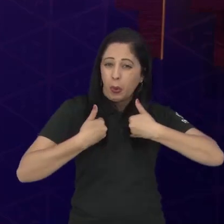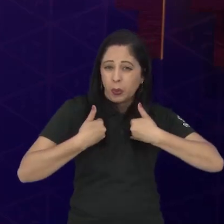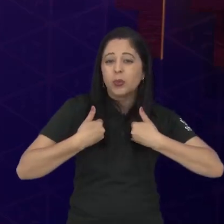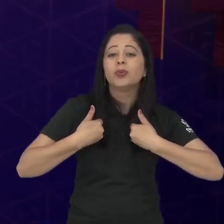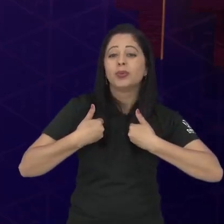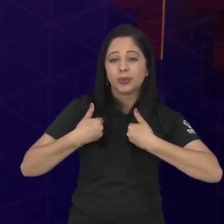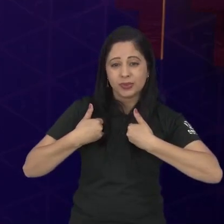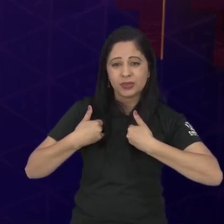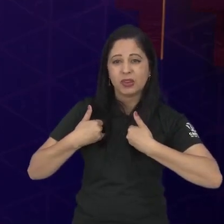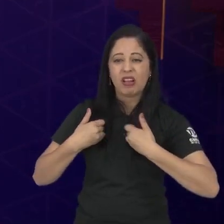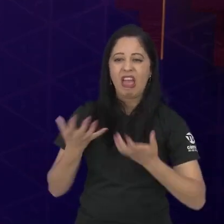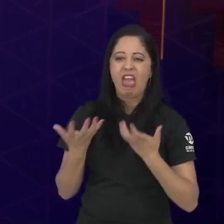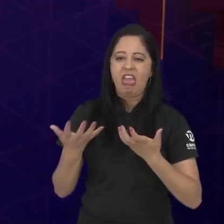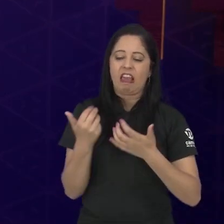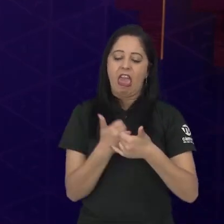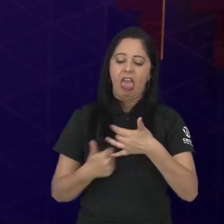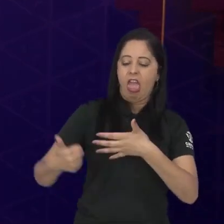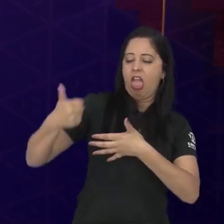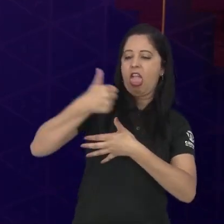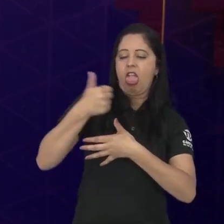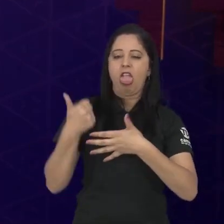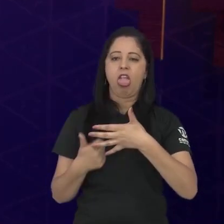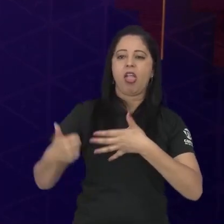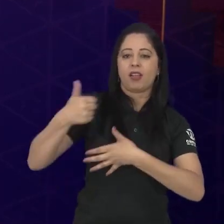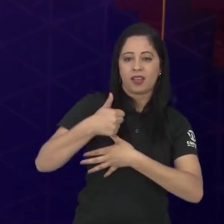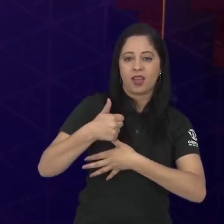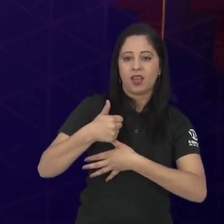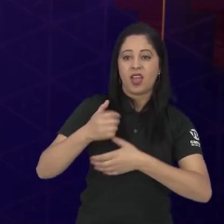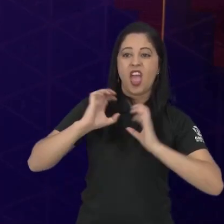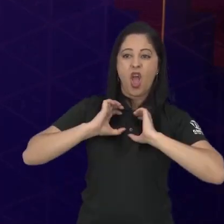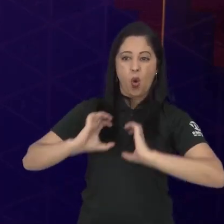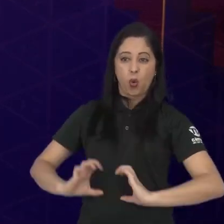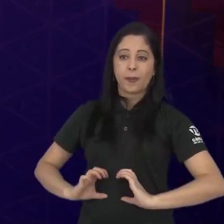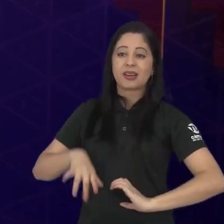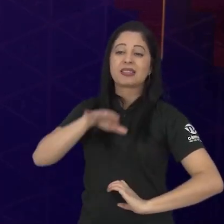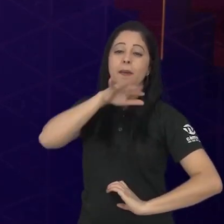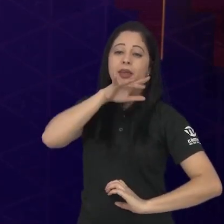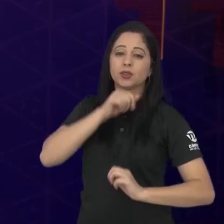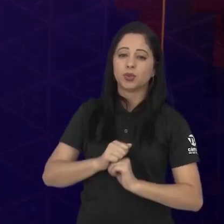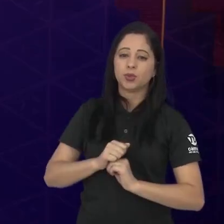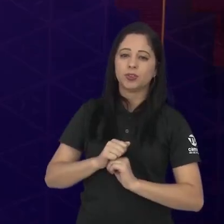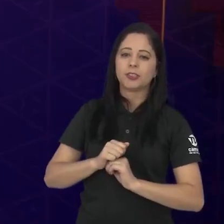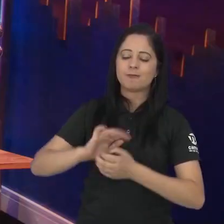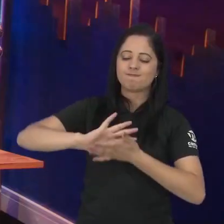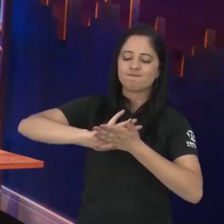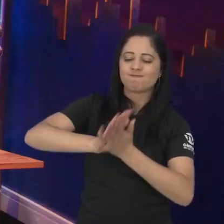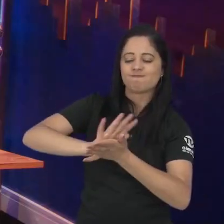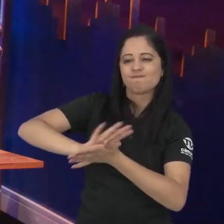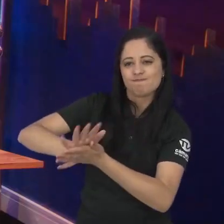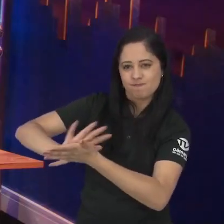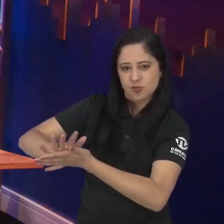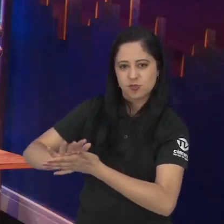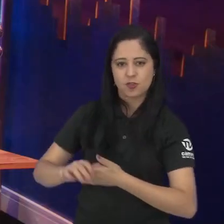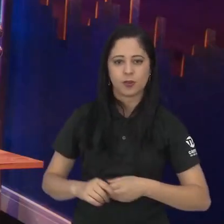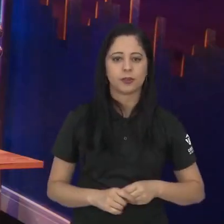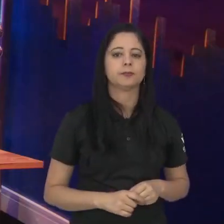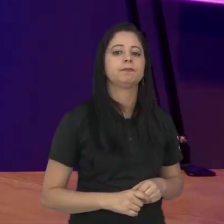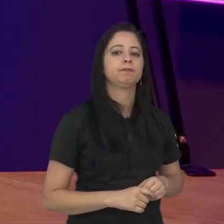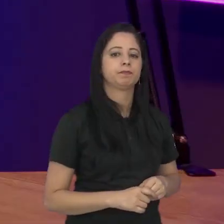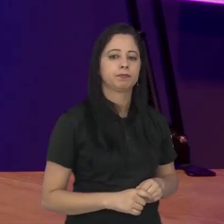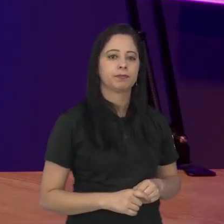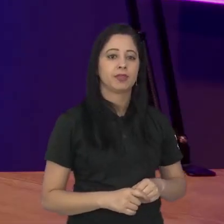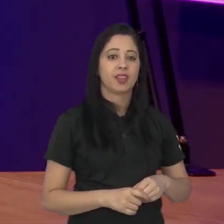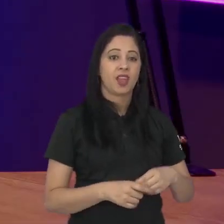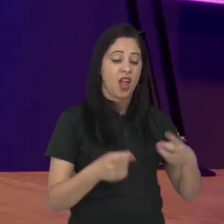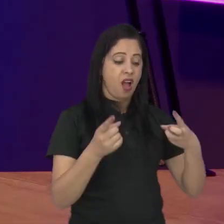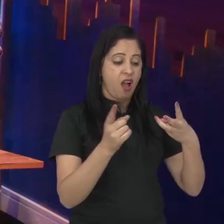a necessidade de ser o maior, é um comportamento que destrói ele mesmo. Eu concordo muito com você, Samuel. E o